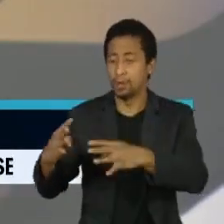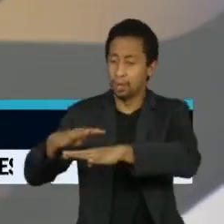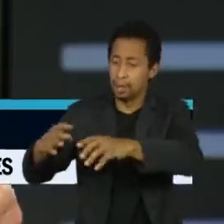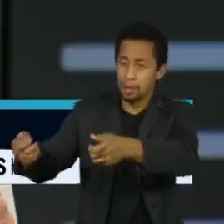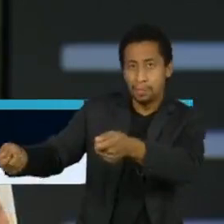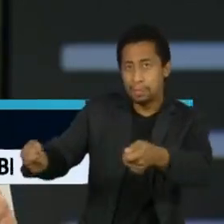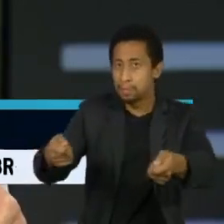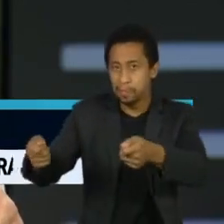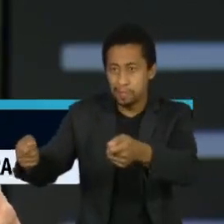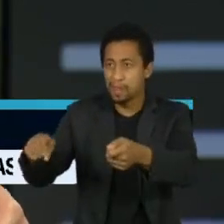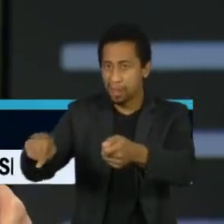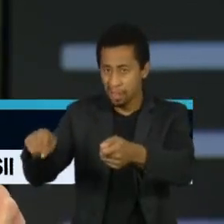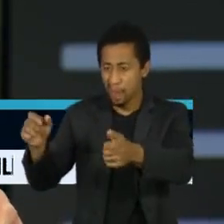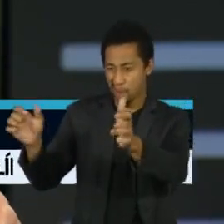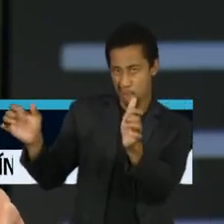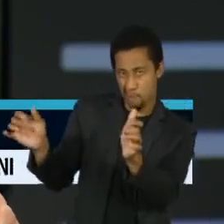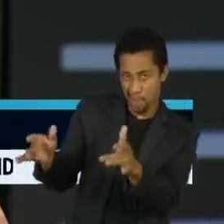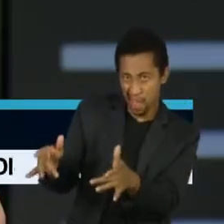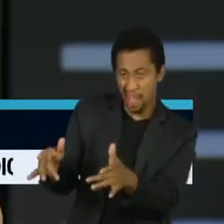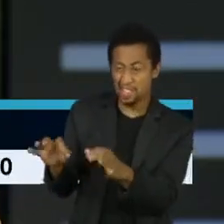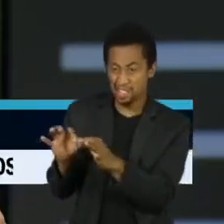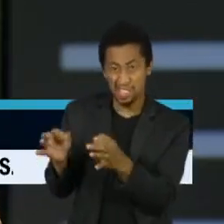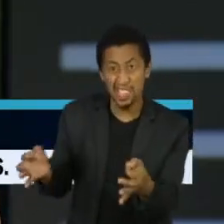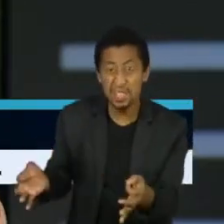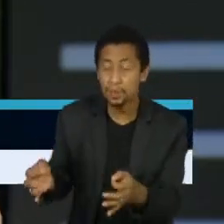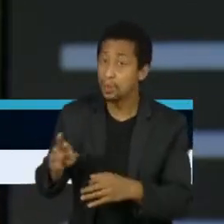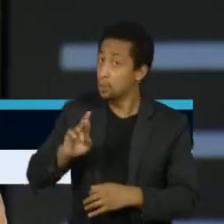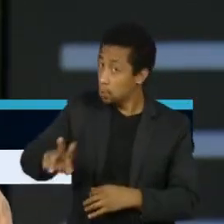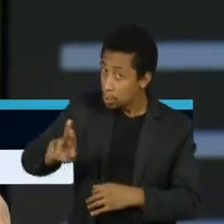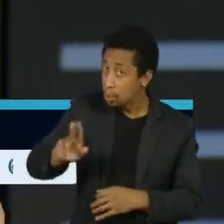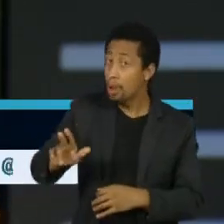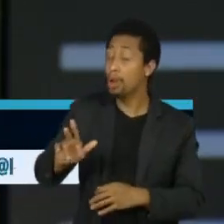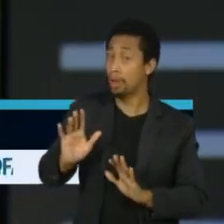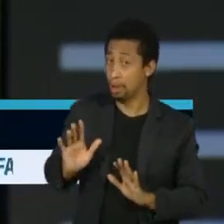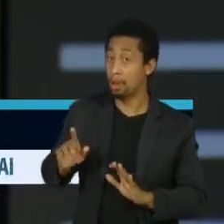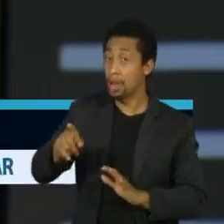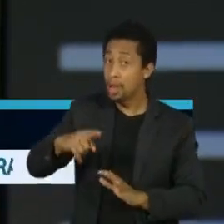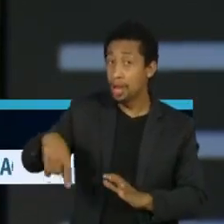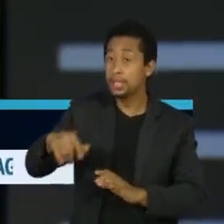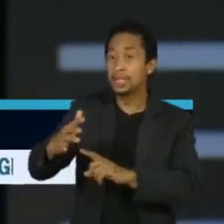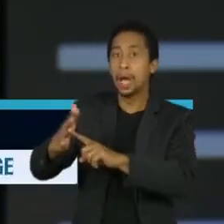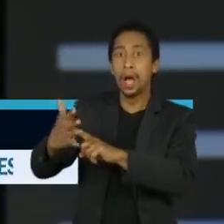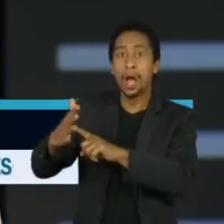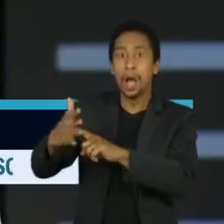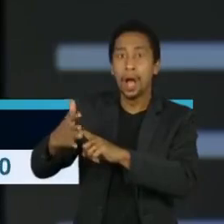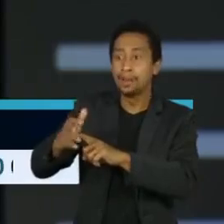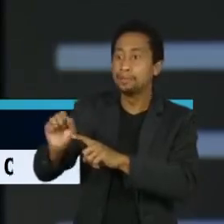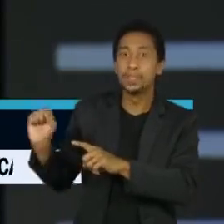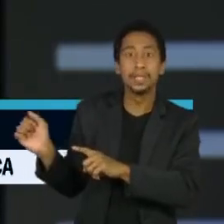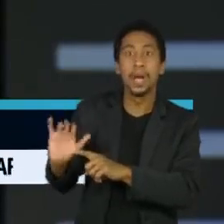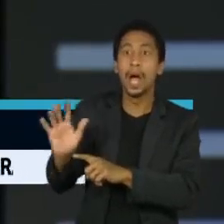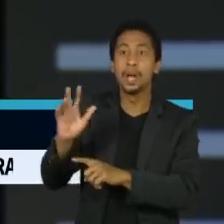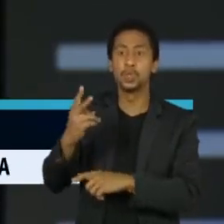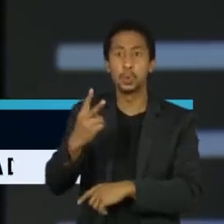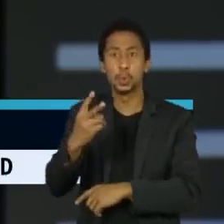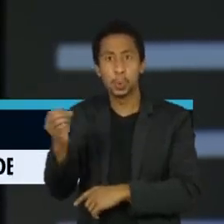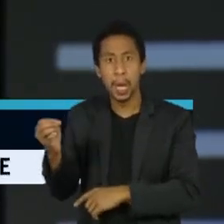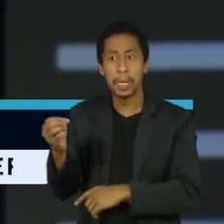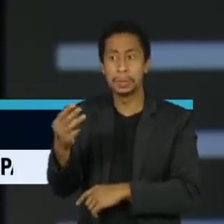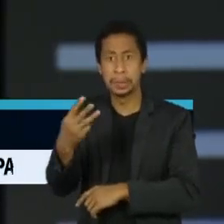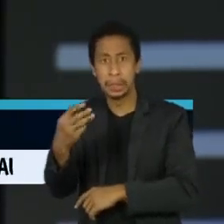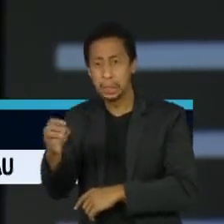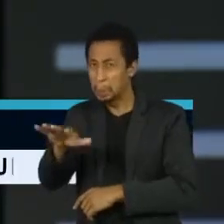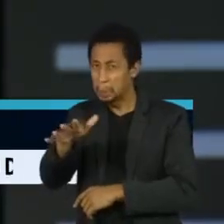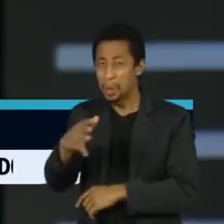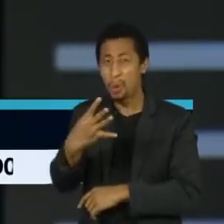lá, não. Foram encontrados, segundo o Greenpeace, máquinas nessa região, máquinas caríssimas de 200, 300, 400 mil